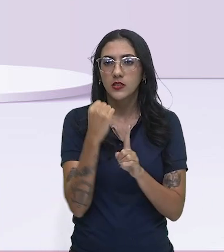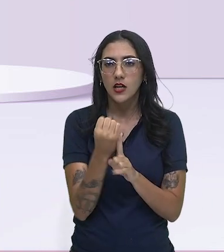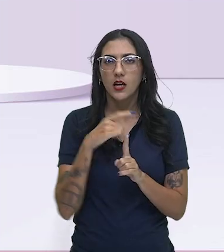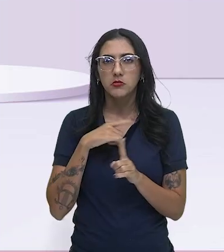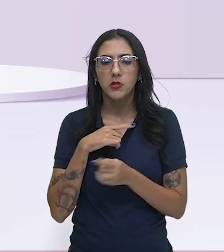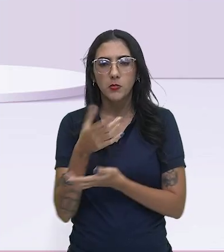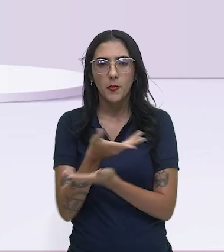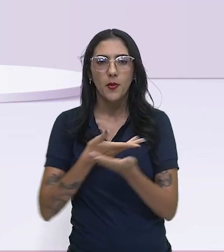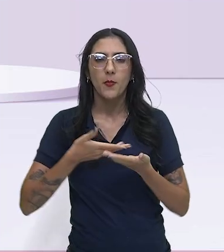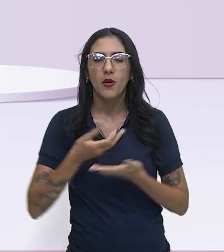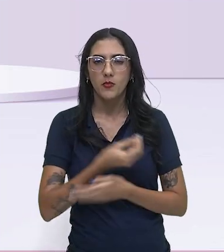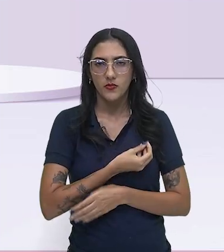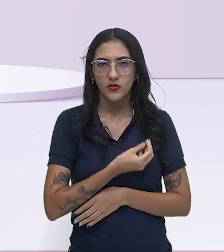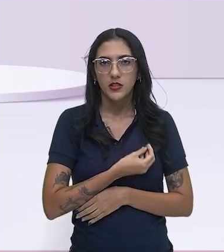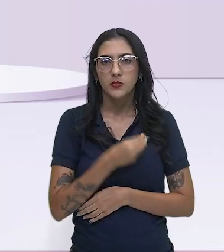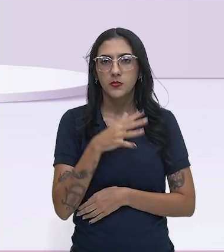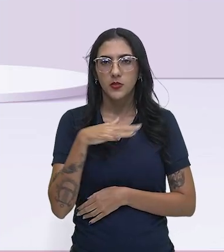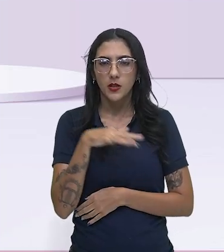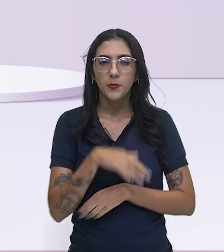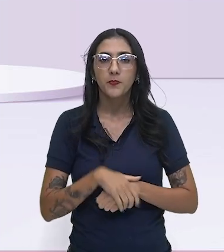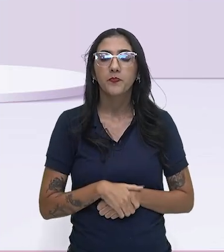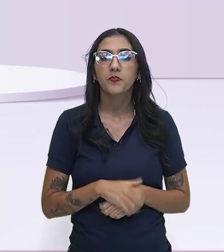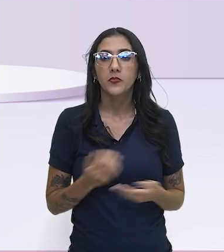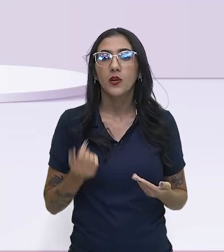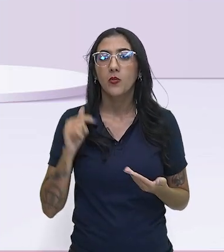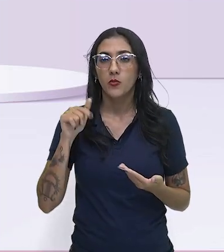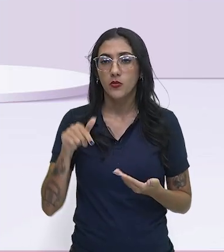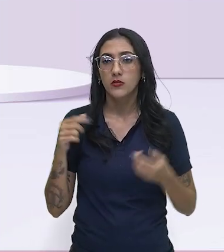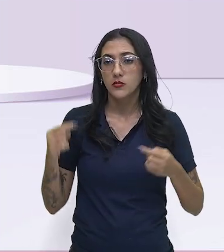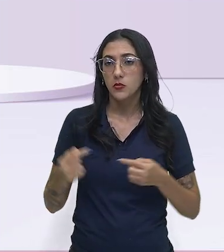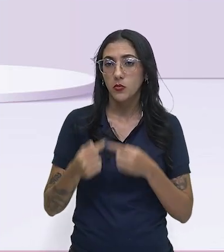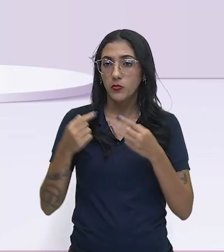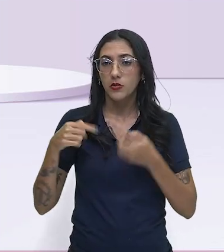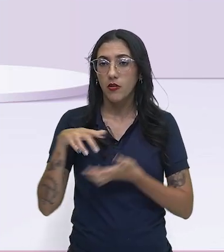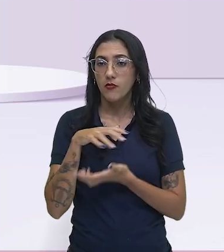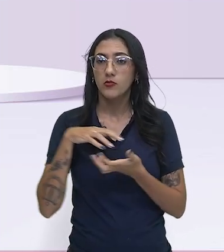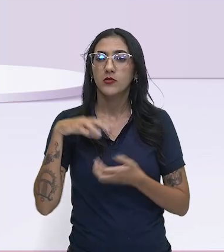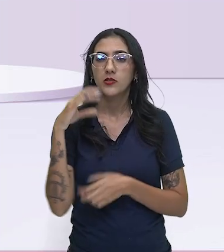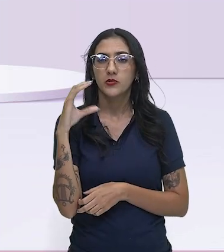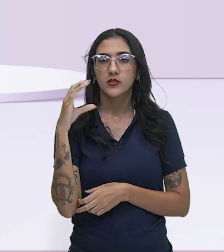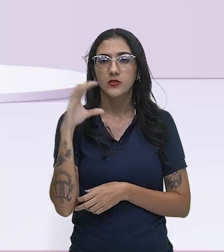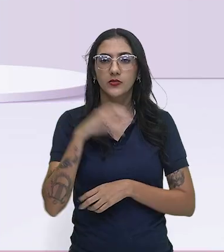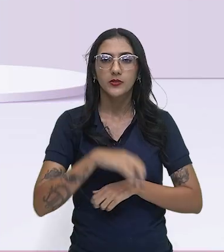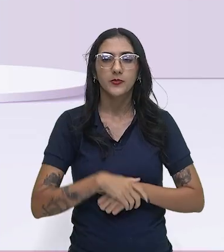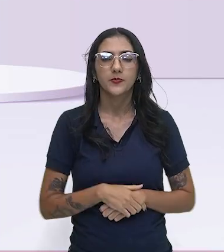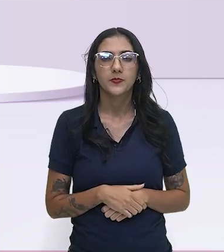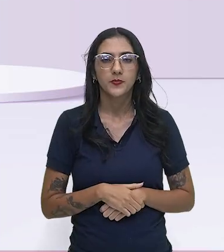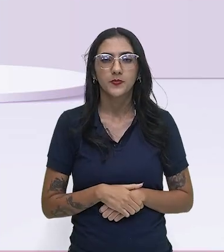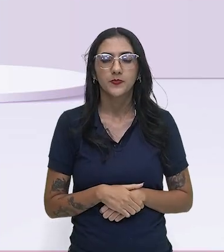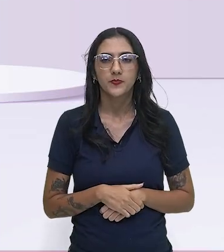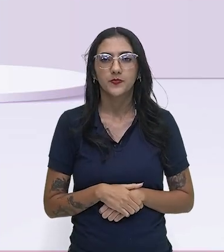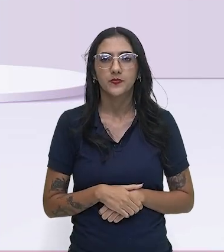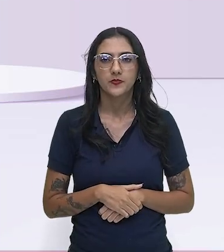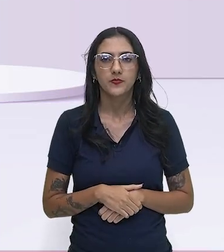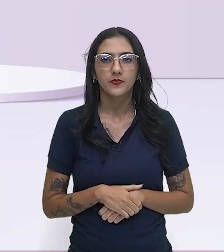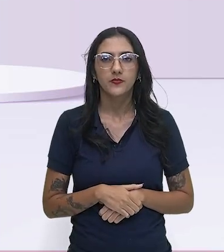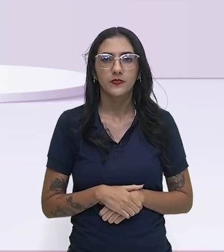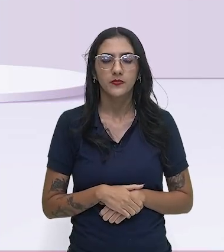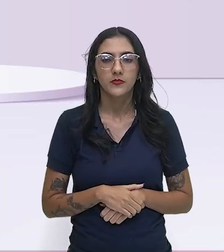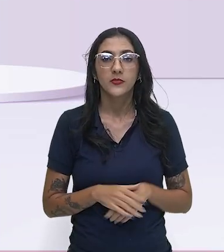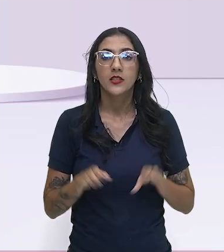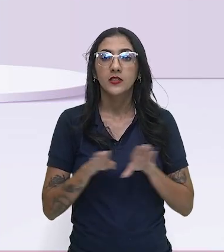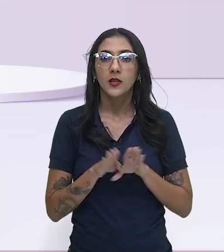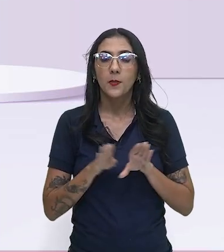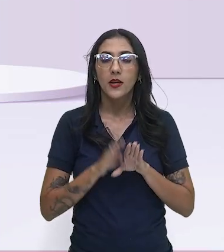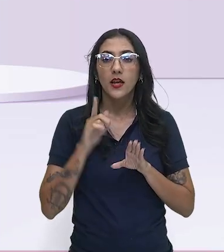naquele momento. Né? Então, isso é a chamada revolução científica. E a revolução científica é que gera